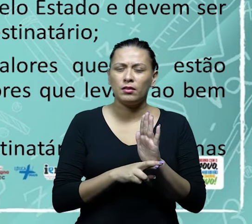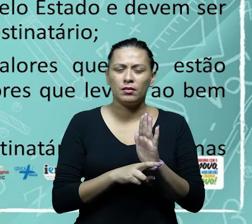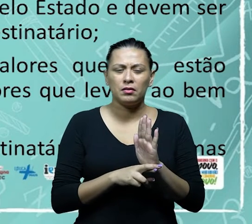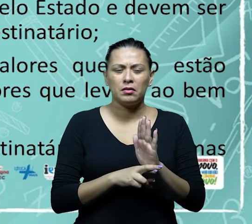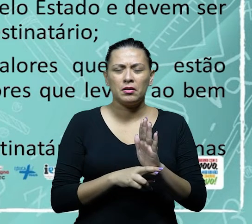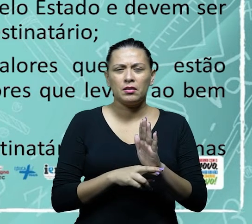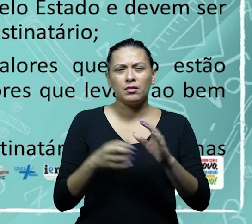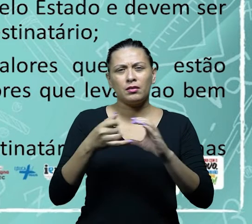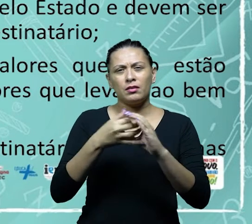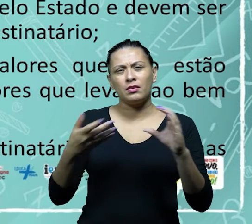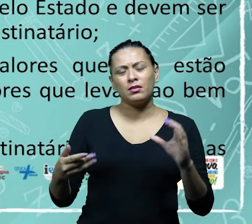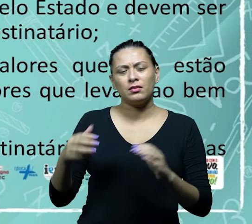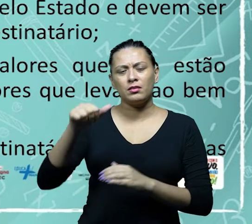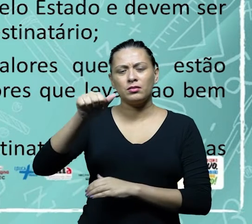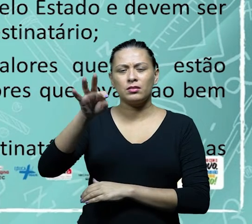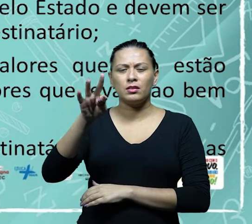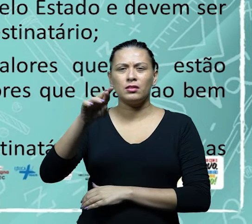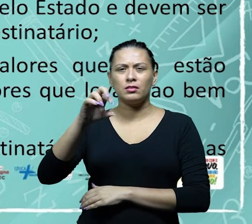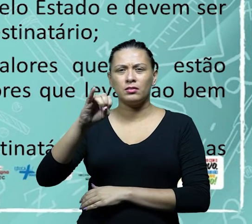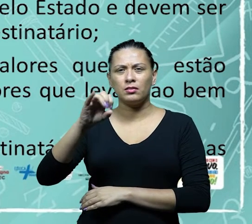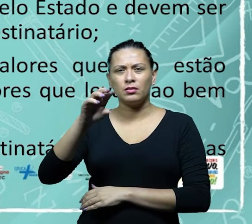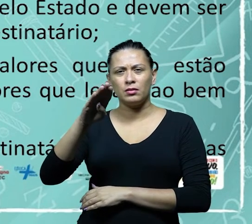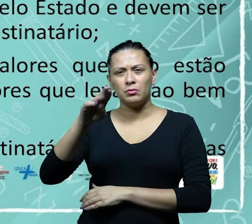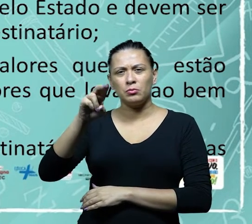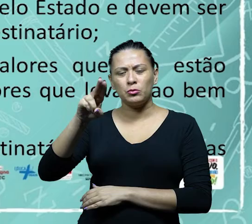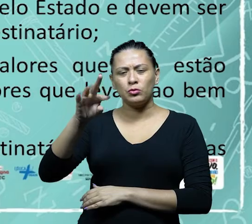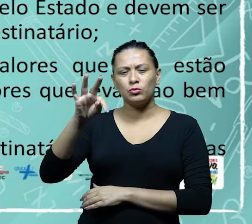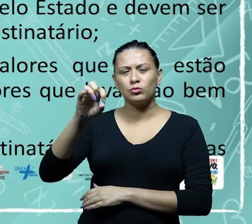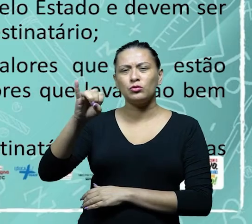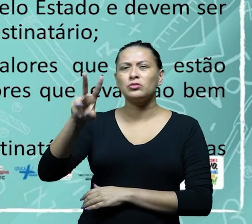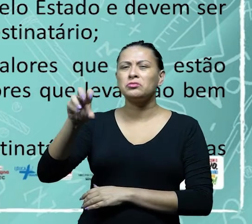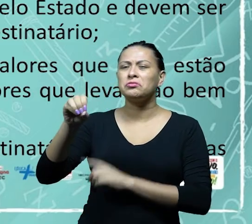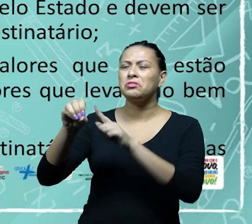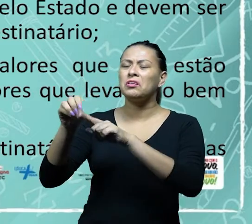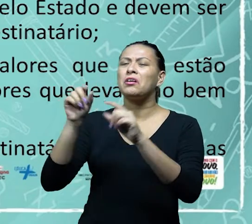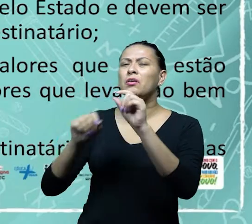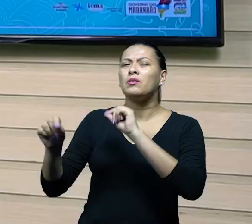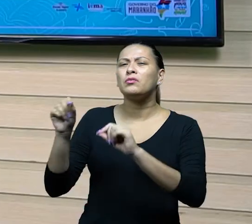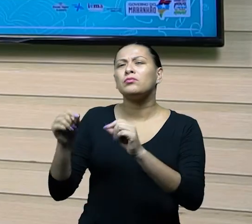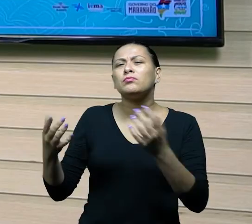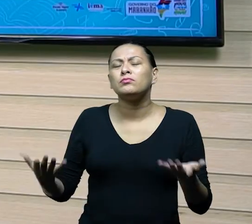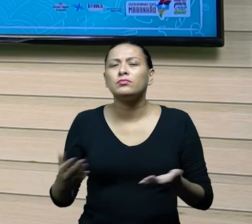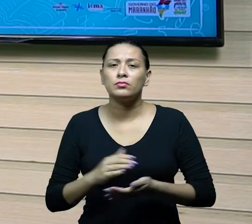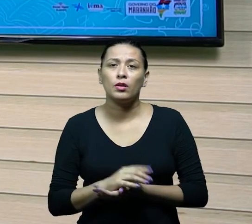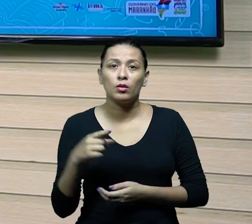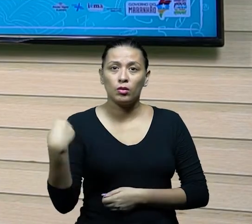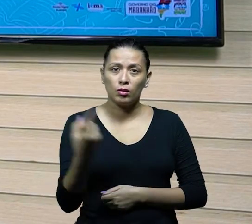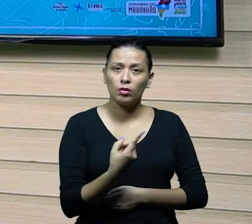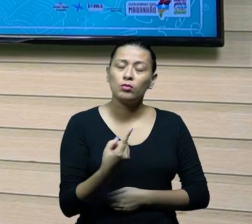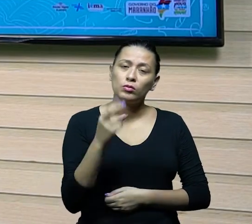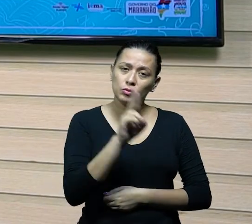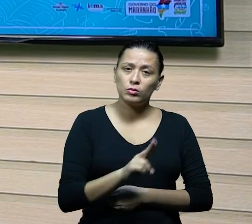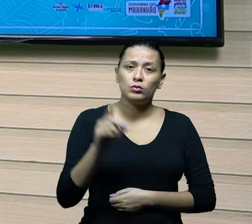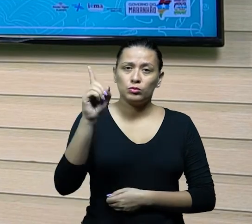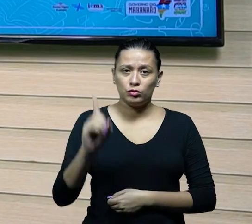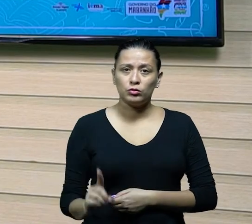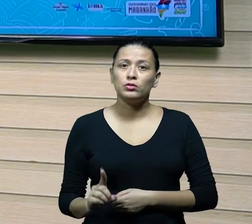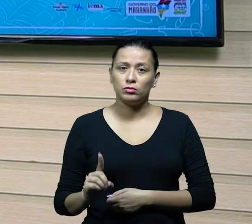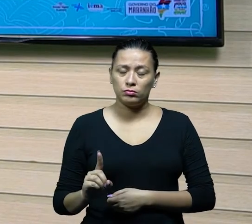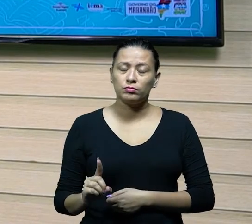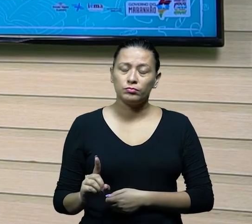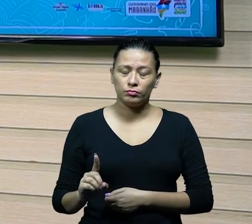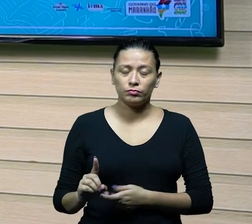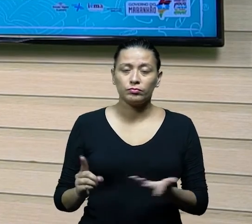característica atributivas O que quer dizer essa característica tribute atributiva das normas a gente pode usar o direito de